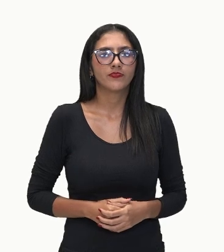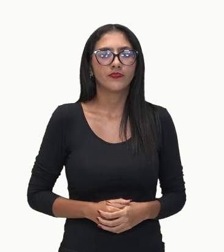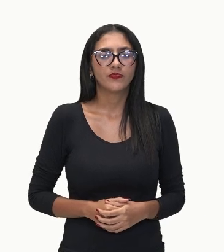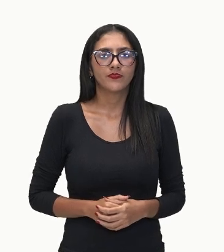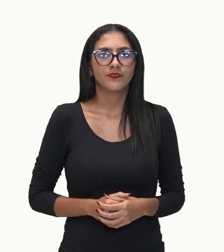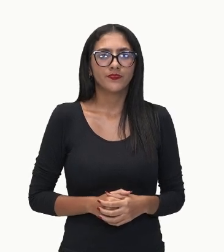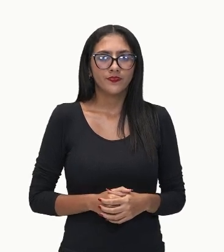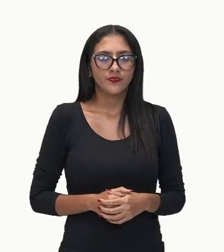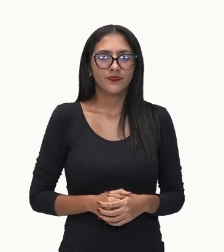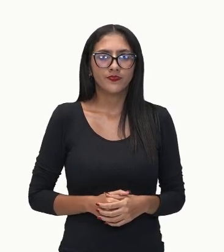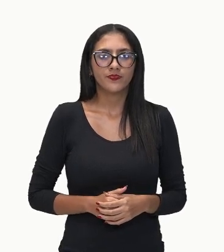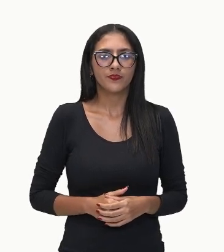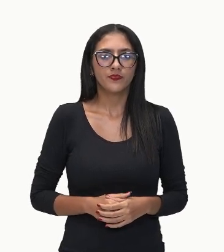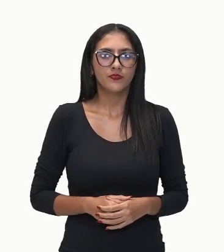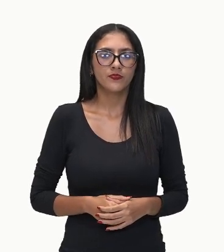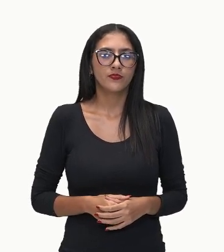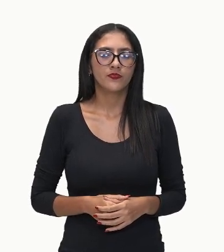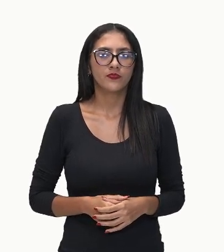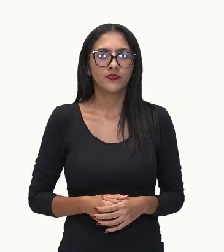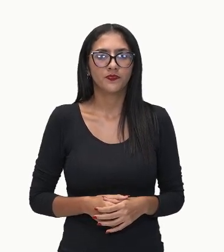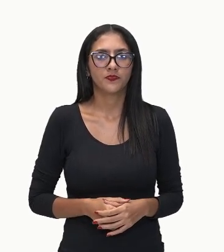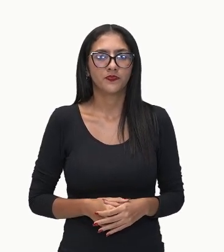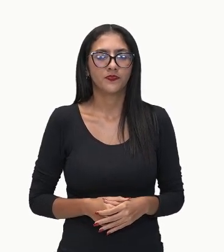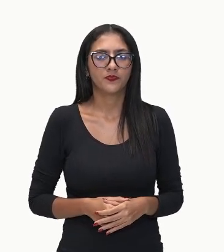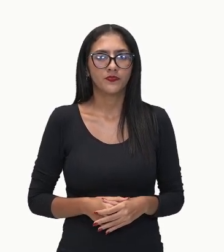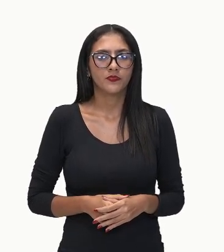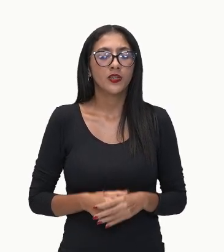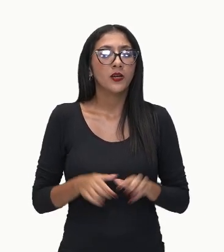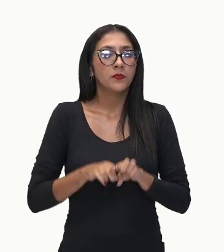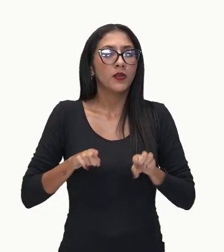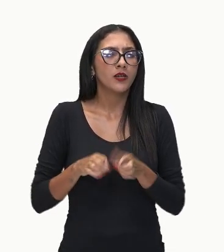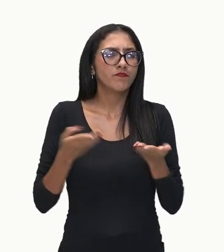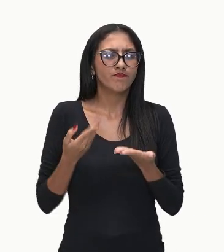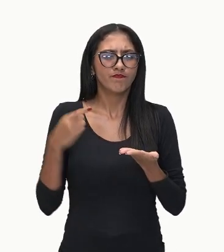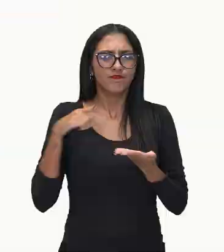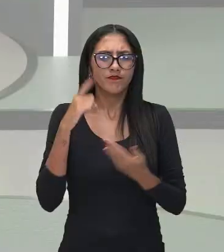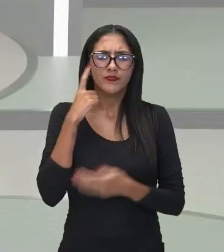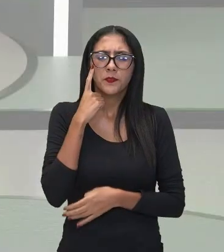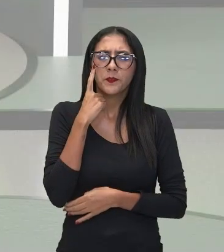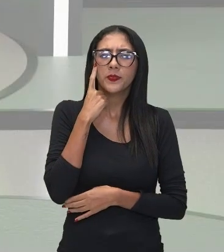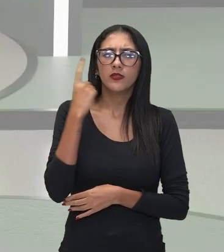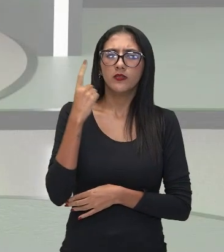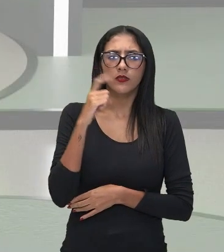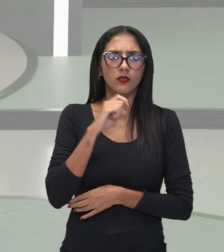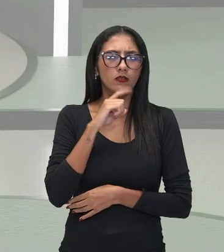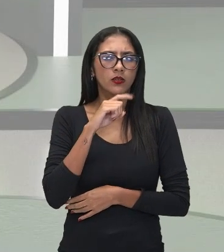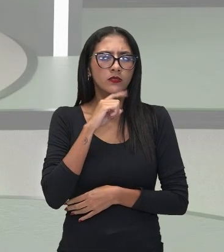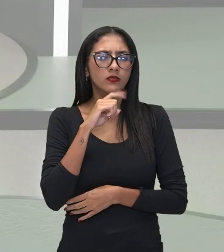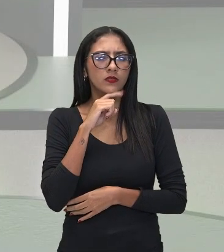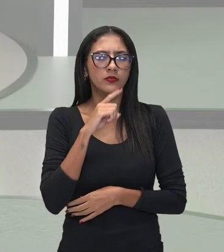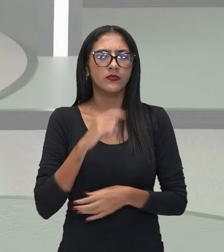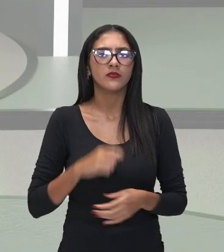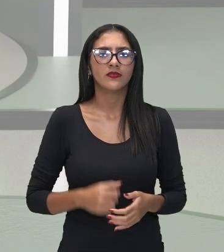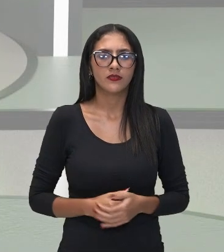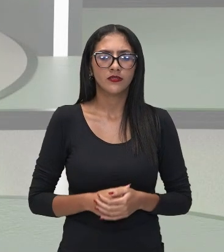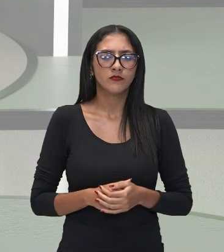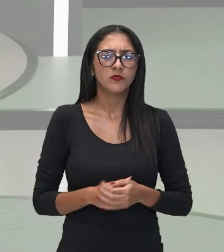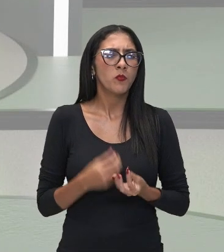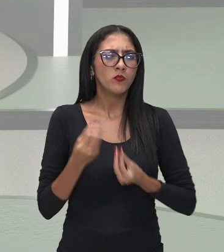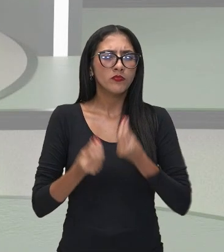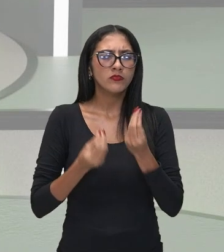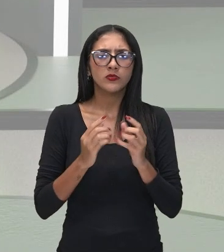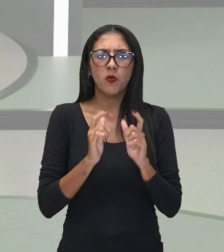E aí surge aquela pergunta, né? Onde eu posso encontrar